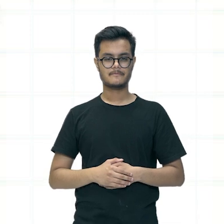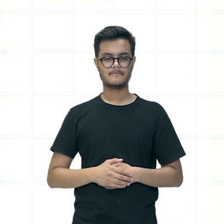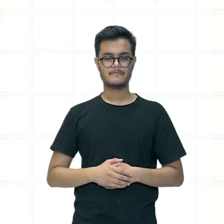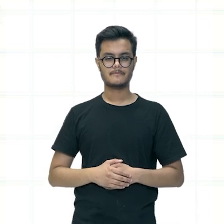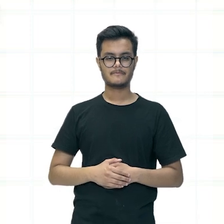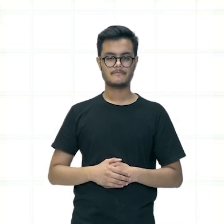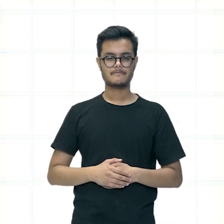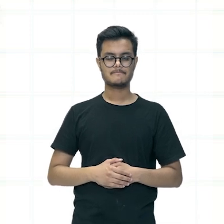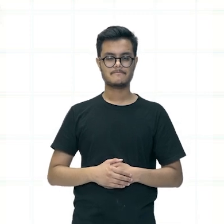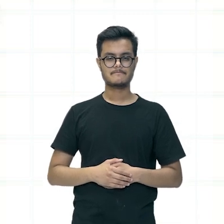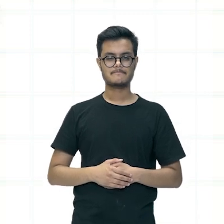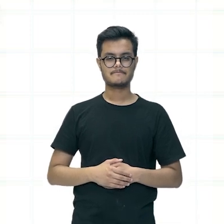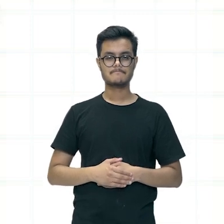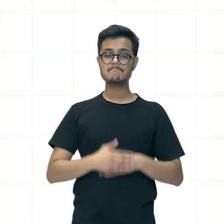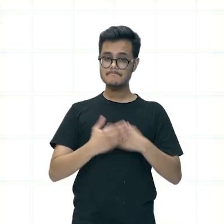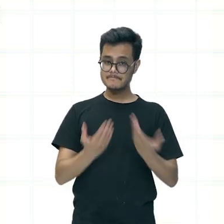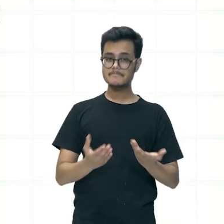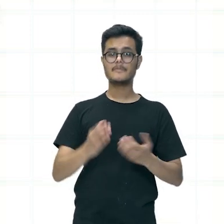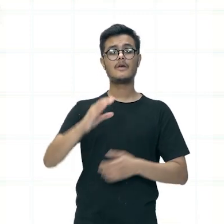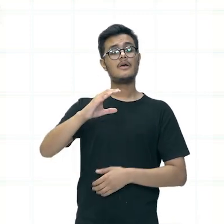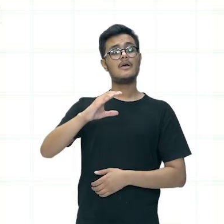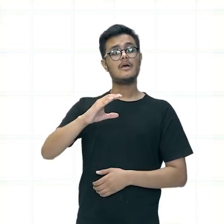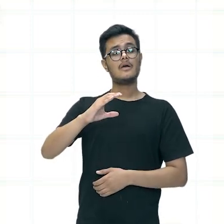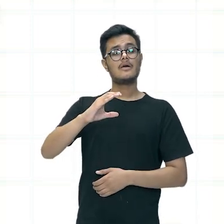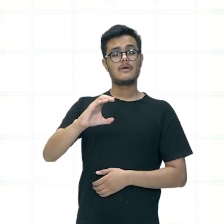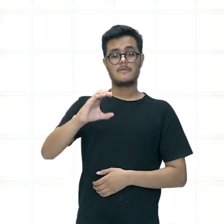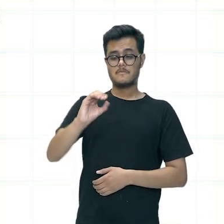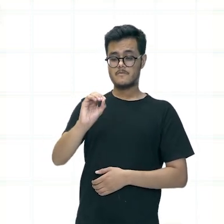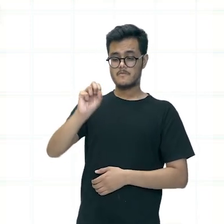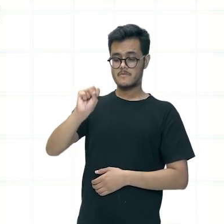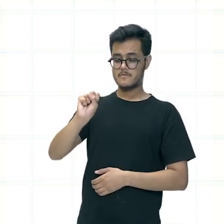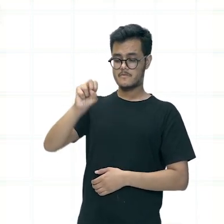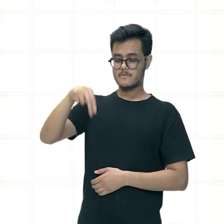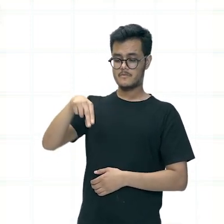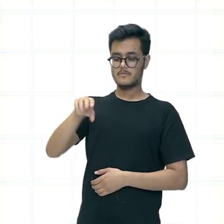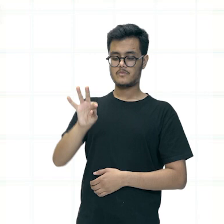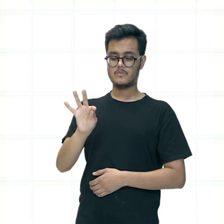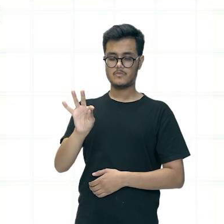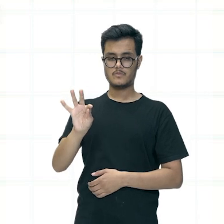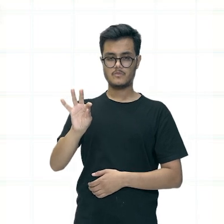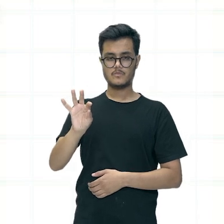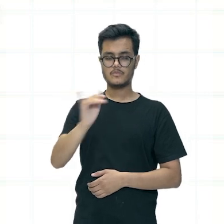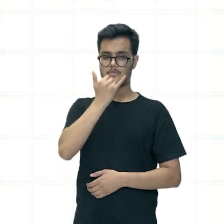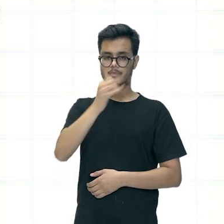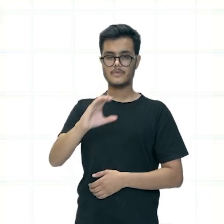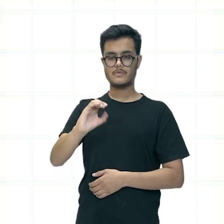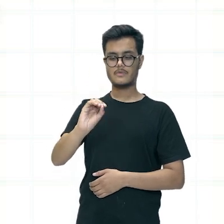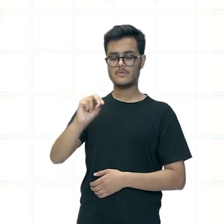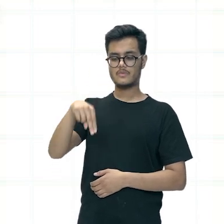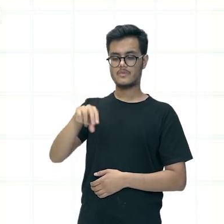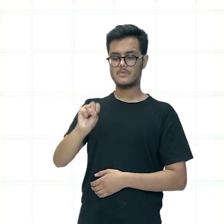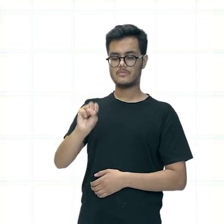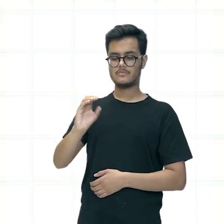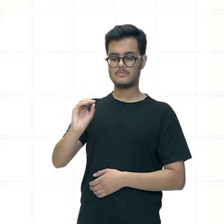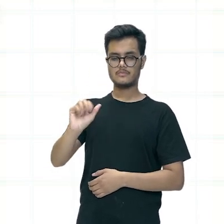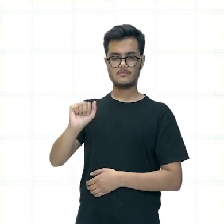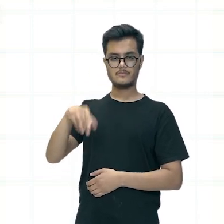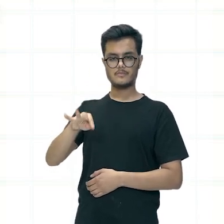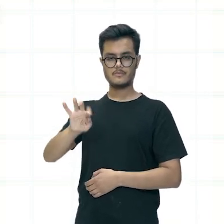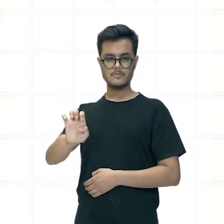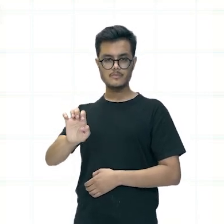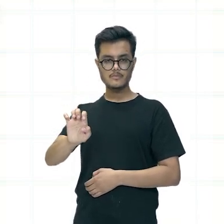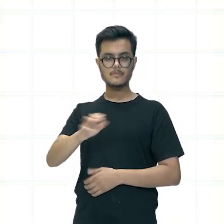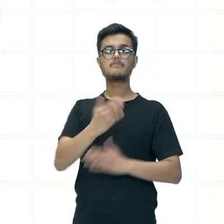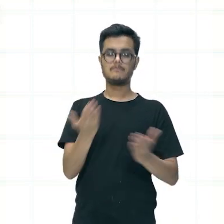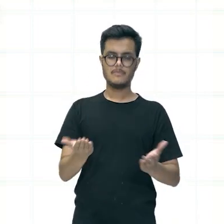terminou em consoante, a maioria termina em consoante, certo? In traveling, people traveled from